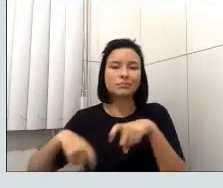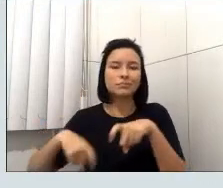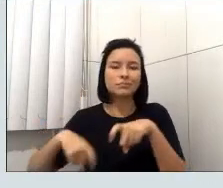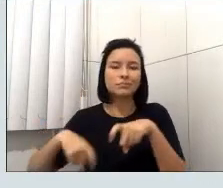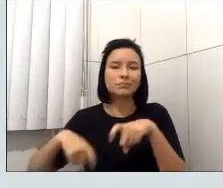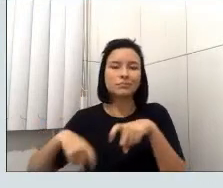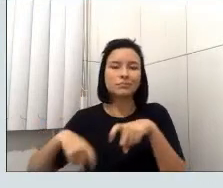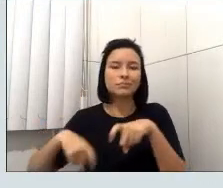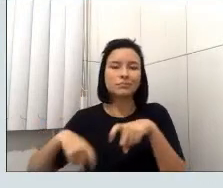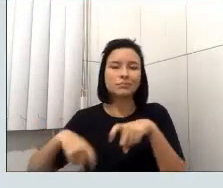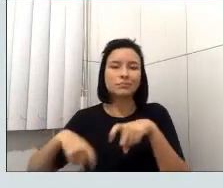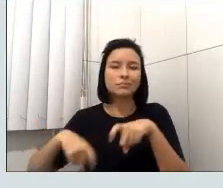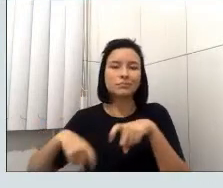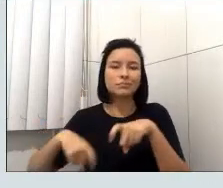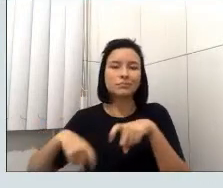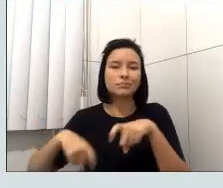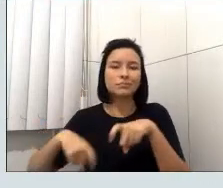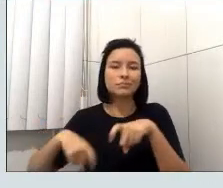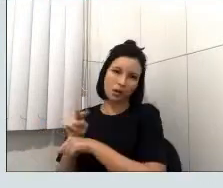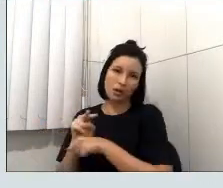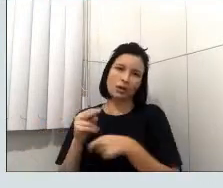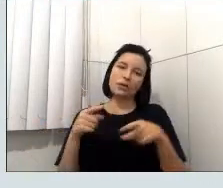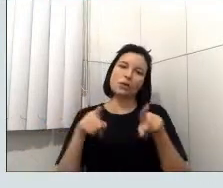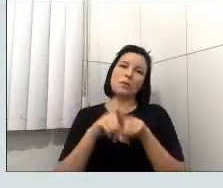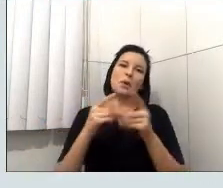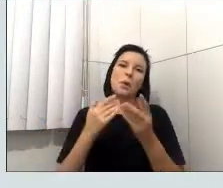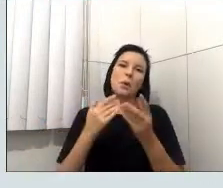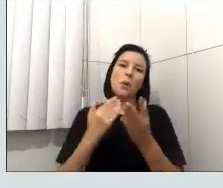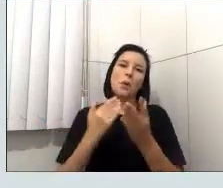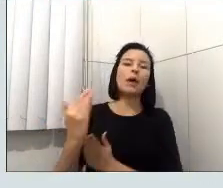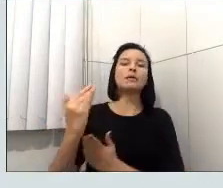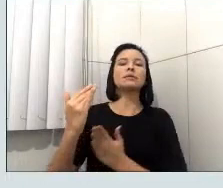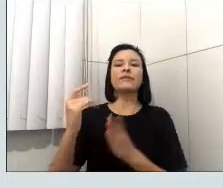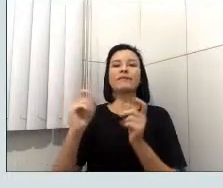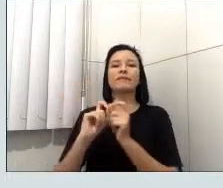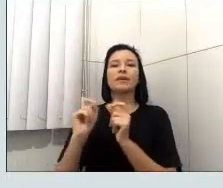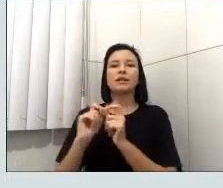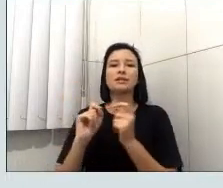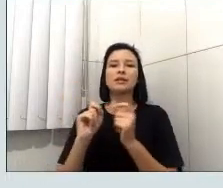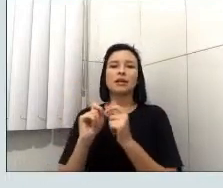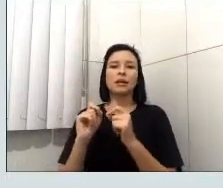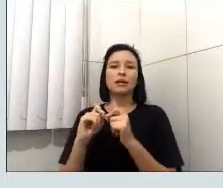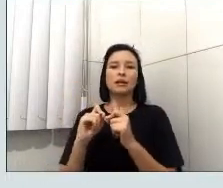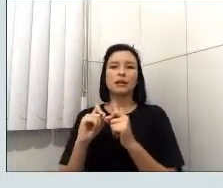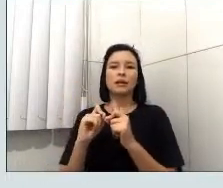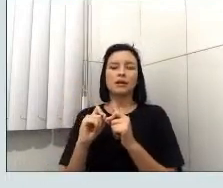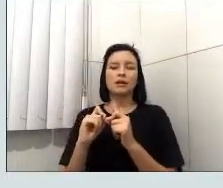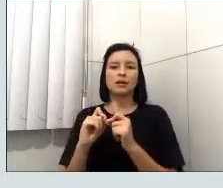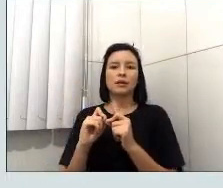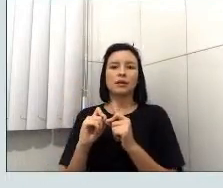dos feitores. Depois eles começam a fazer o